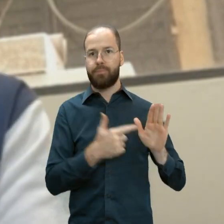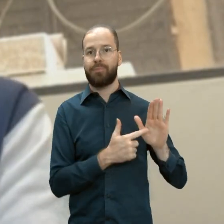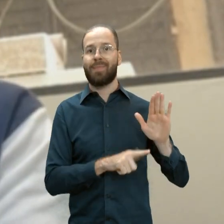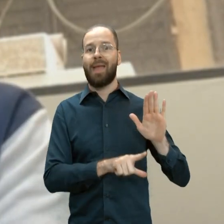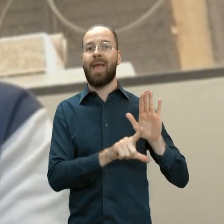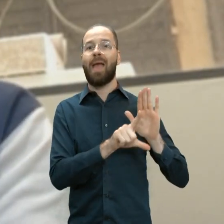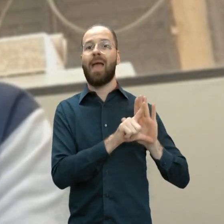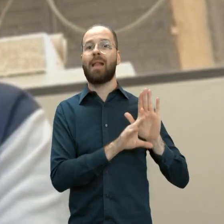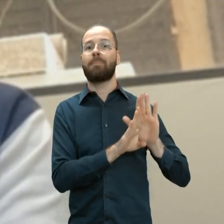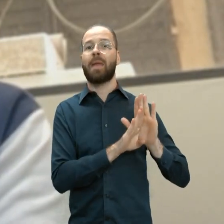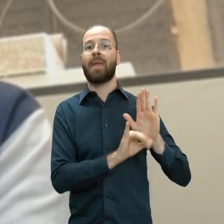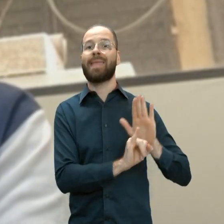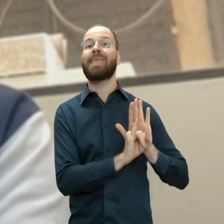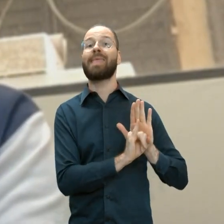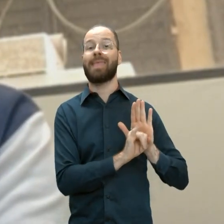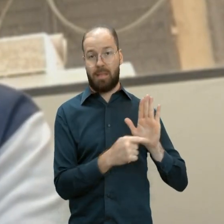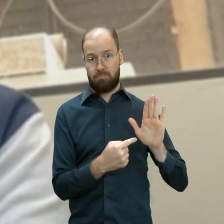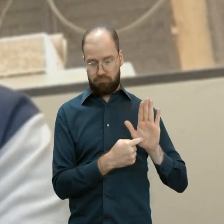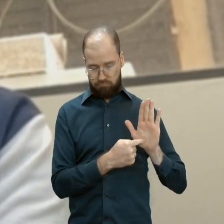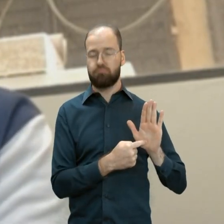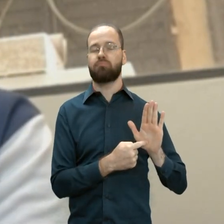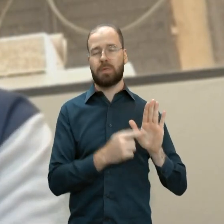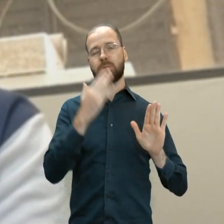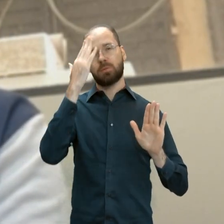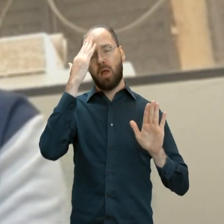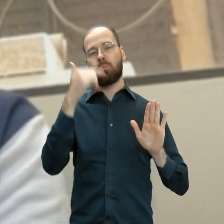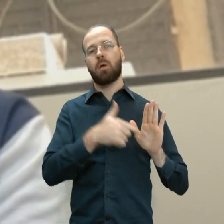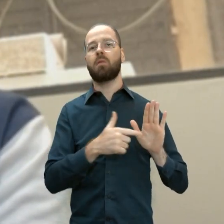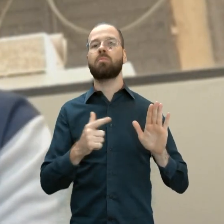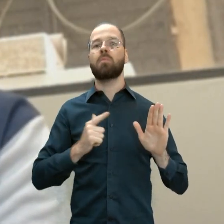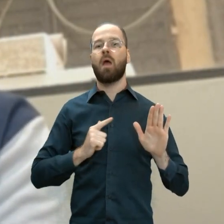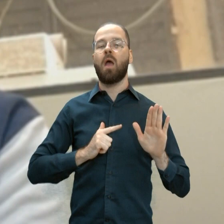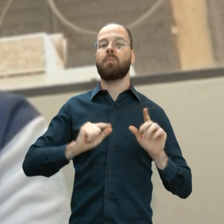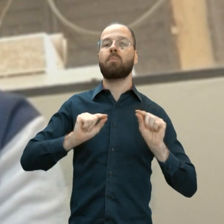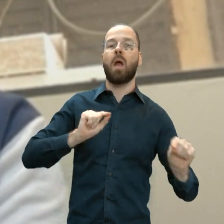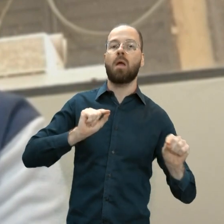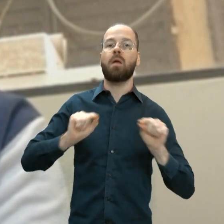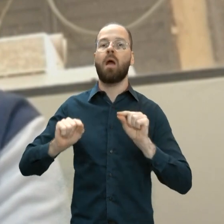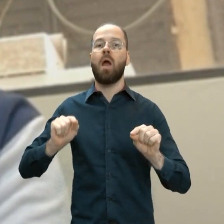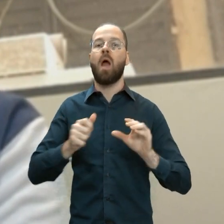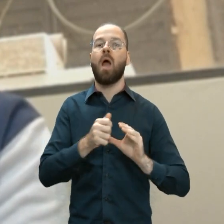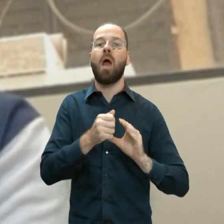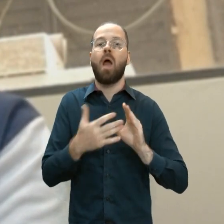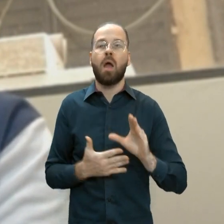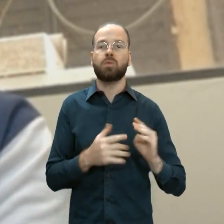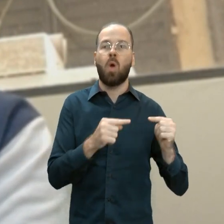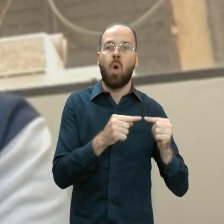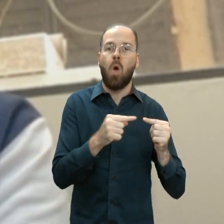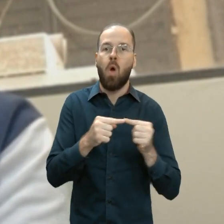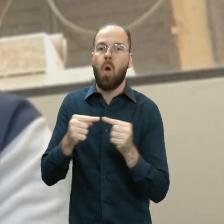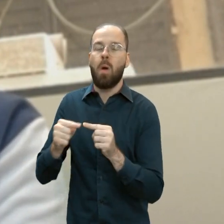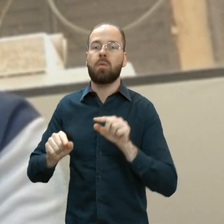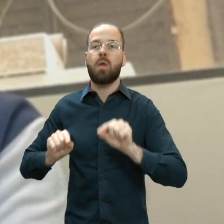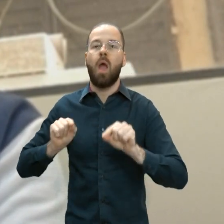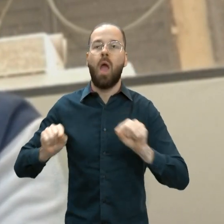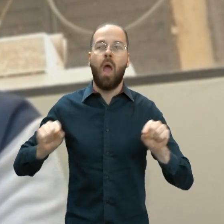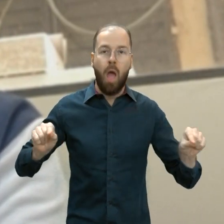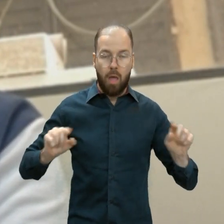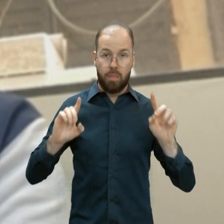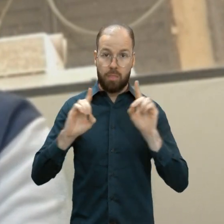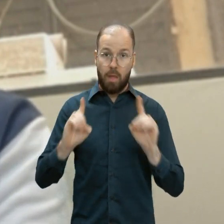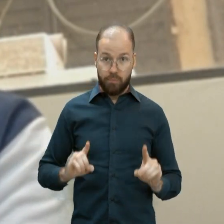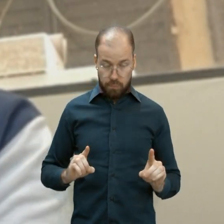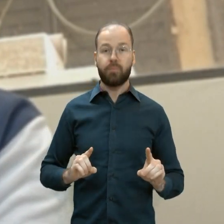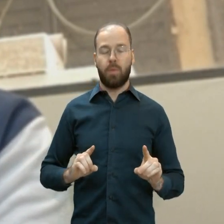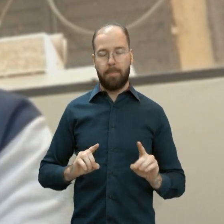trata sobre a questão do impedimento a longo prazo, para fins de caracterizar uma deficiência, nós ainda contamos com o